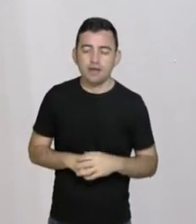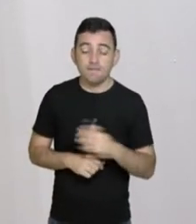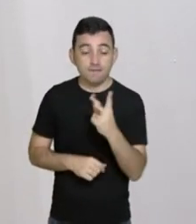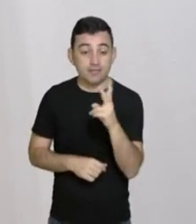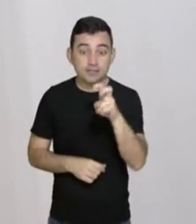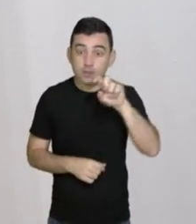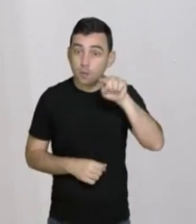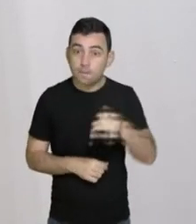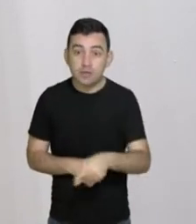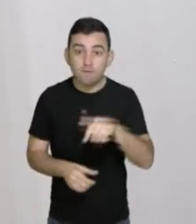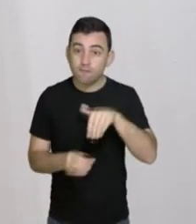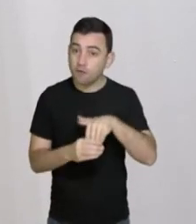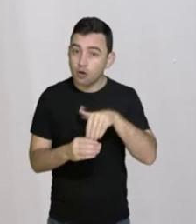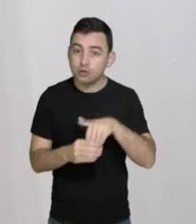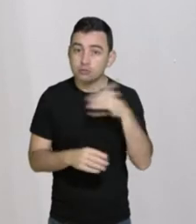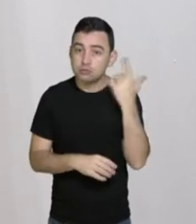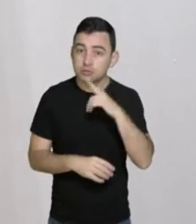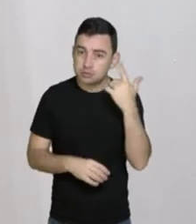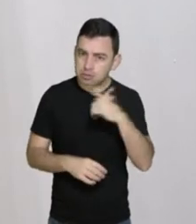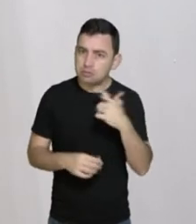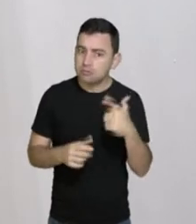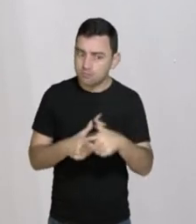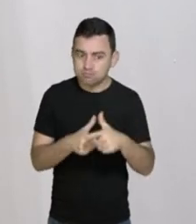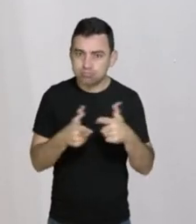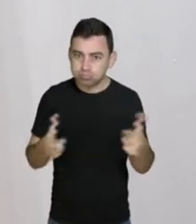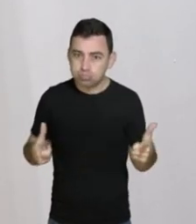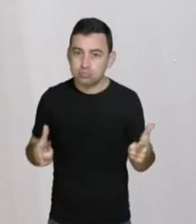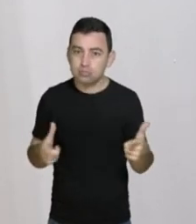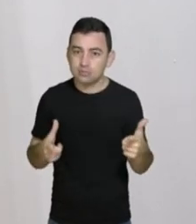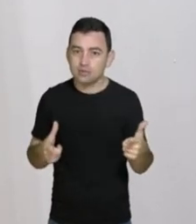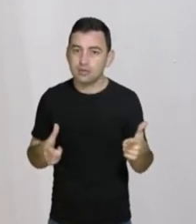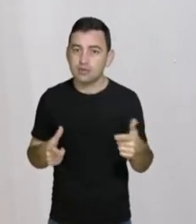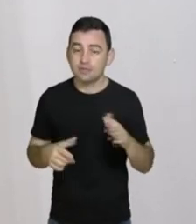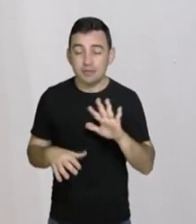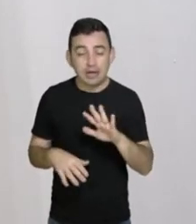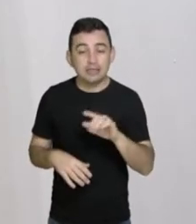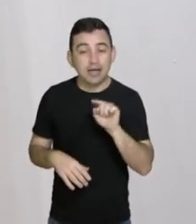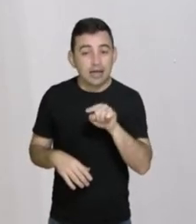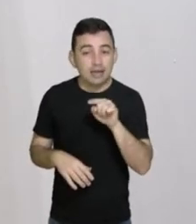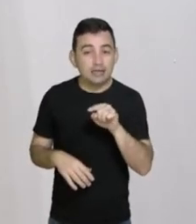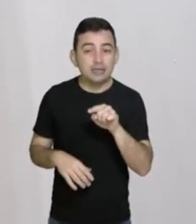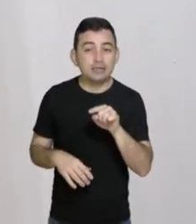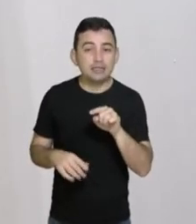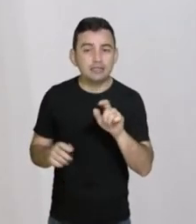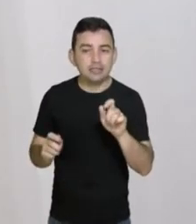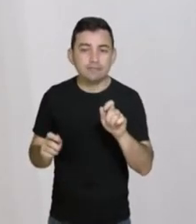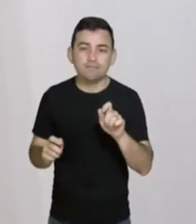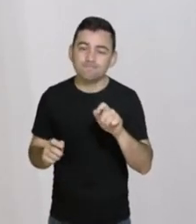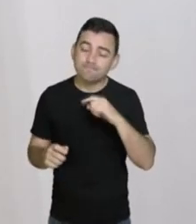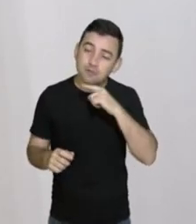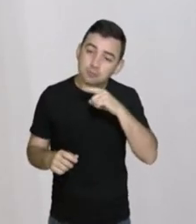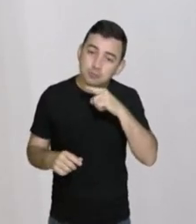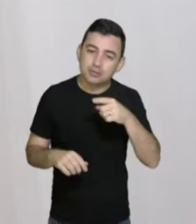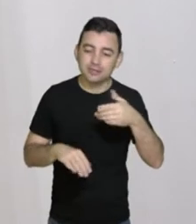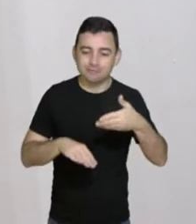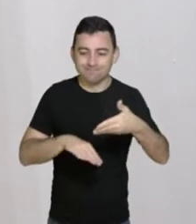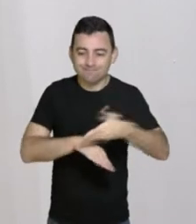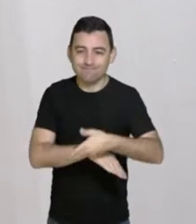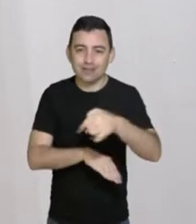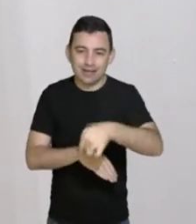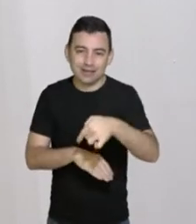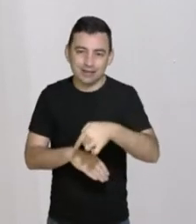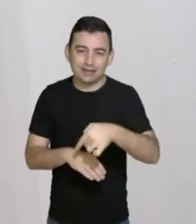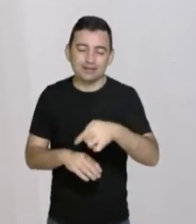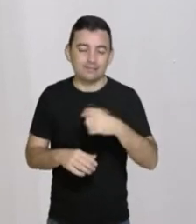uma votação expressiva, mas que não foi suficiente para ocupar um espaço aqui nessa casa